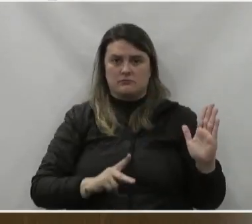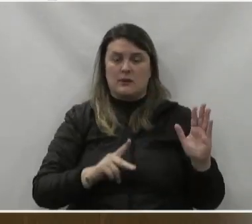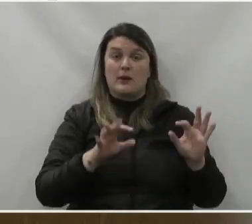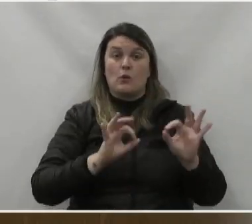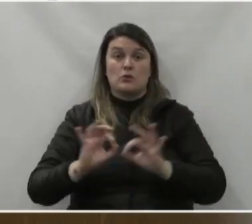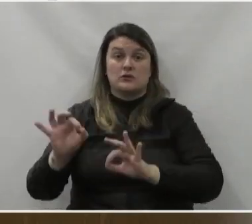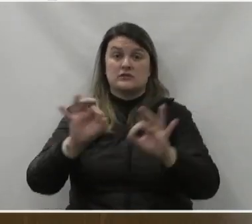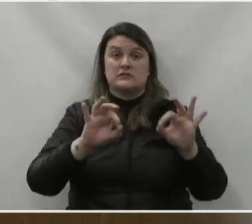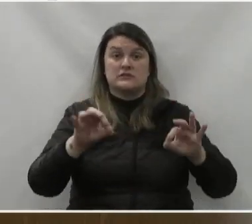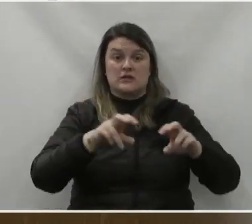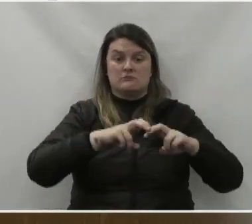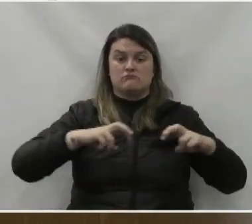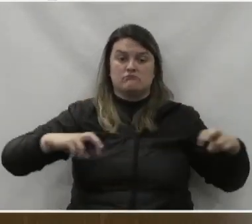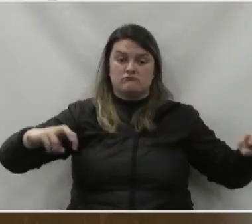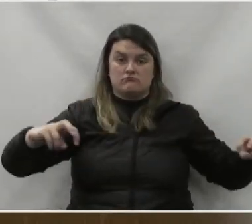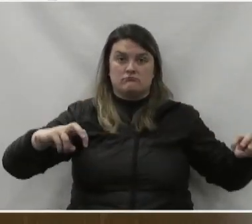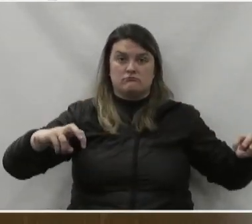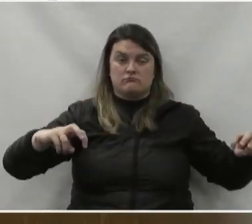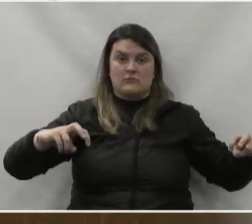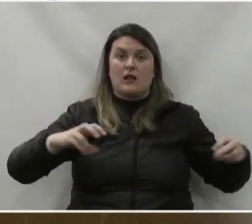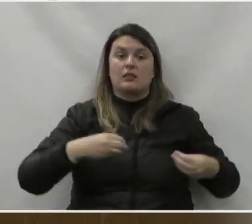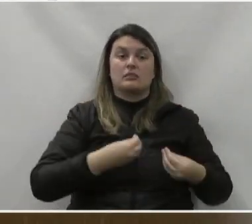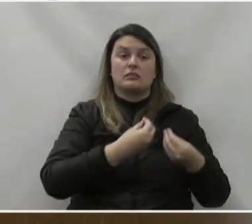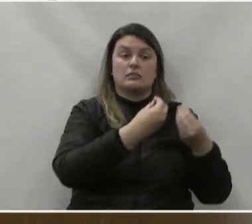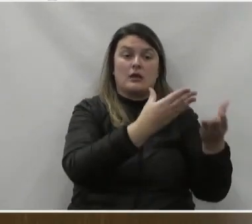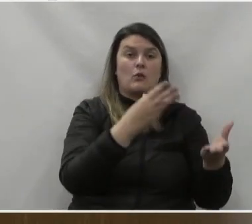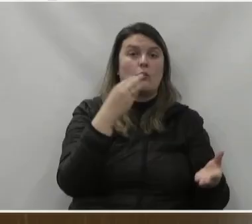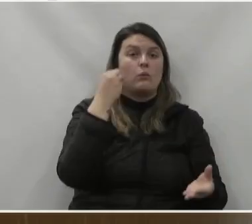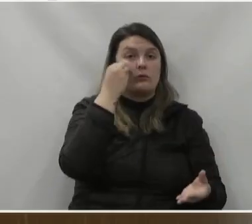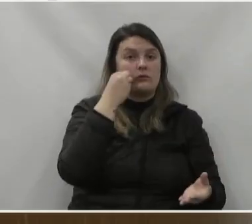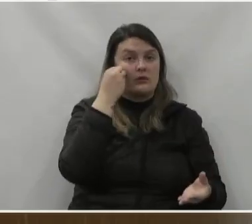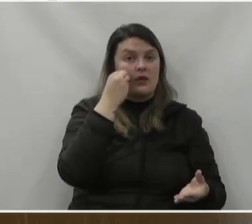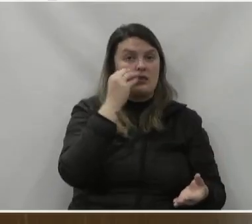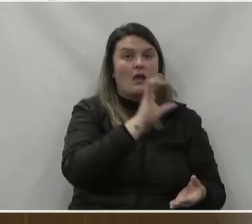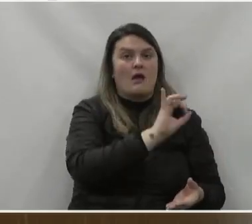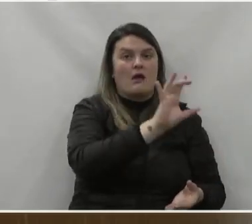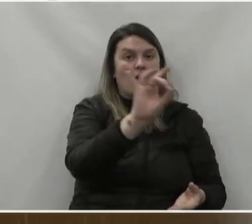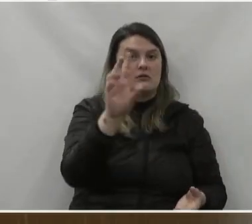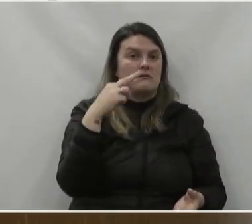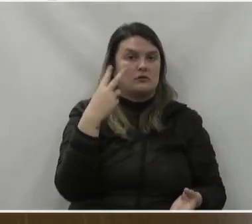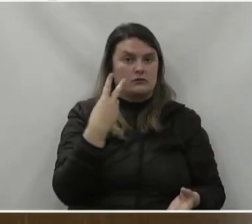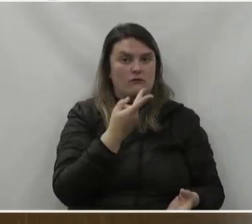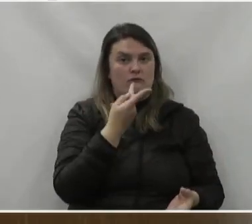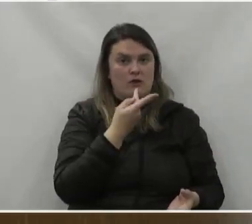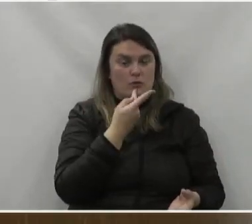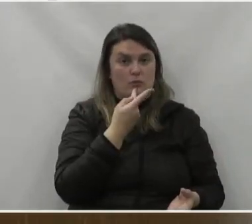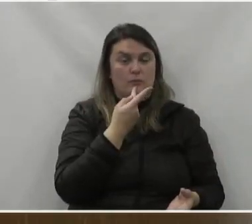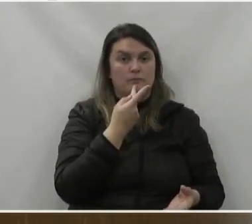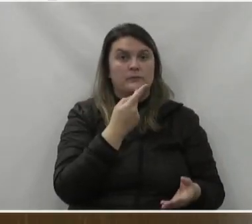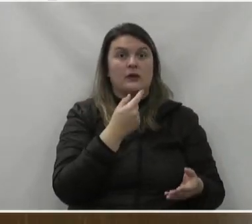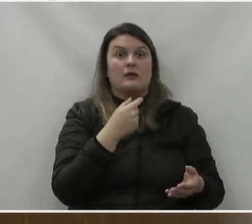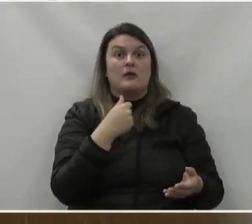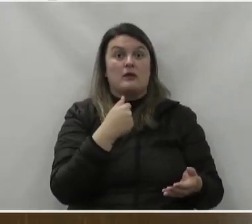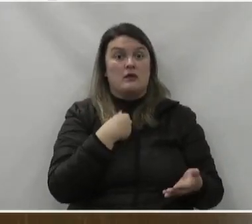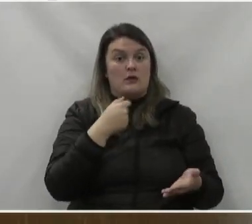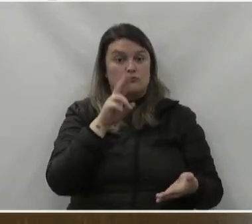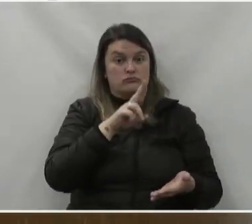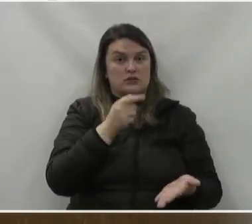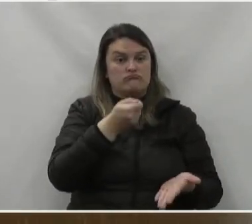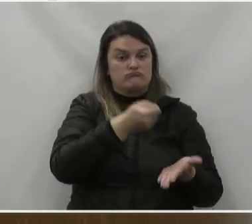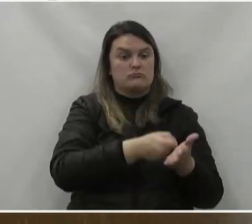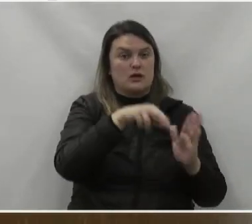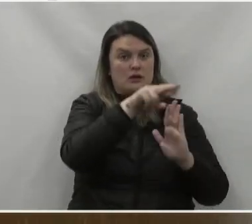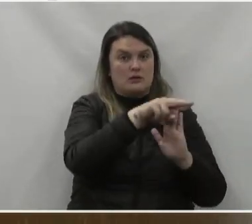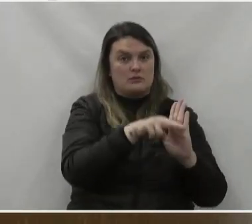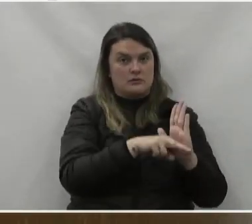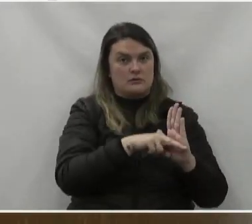plenário. Após já ter sido oportunizado o uso da palavra, aplicar o regimento de forma uniforme nunca poderá ser